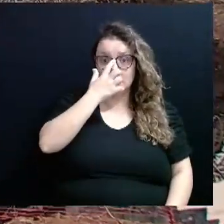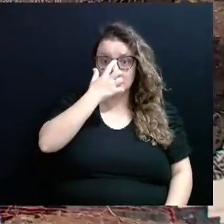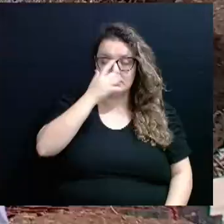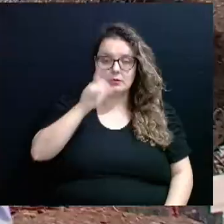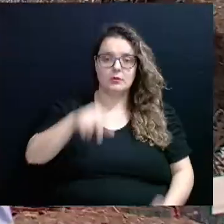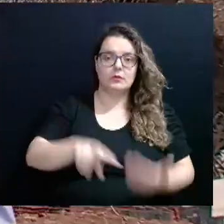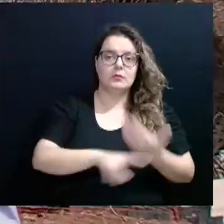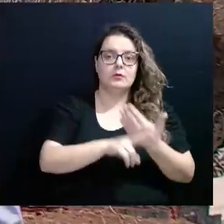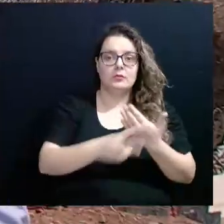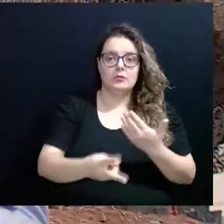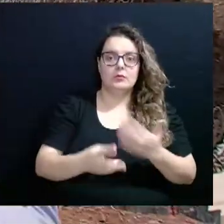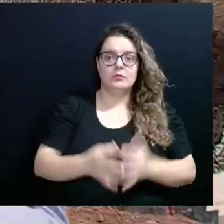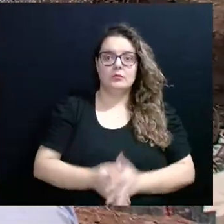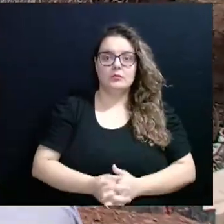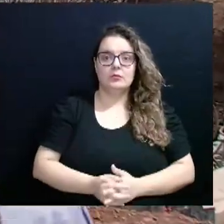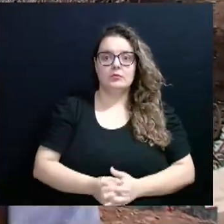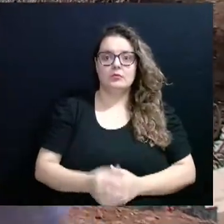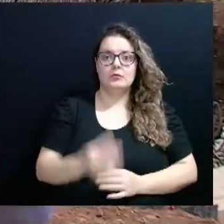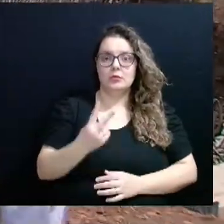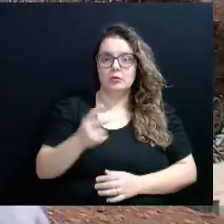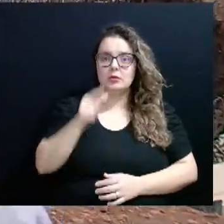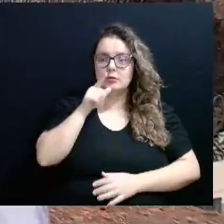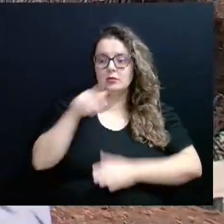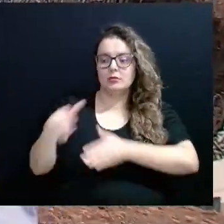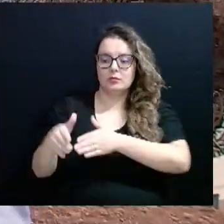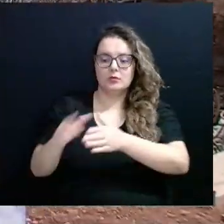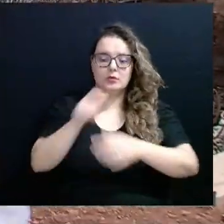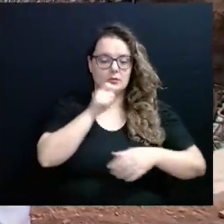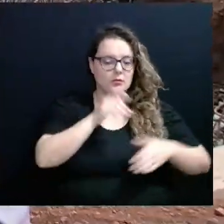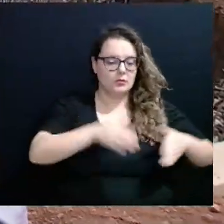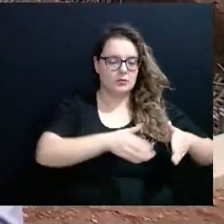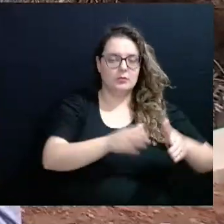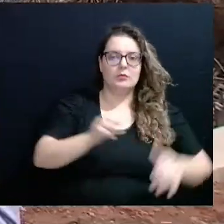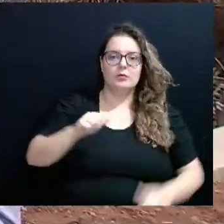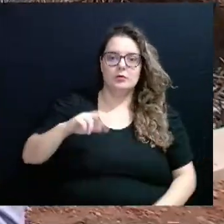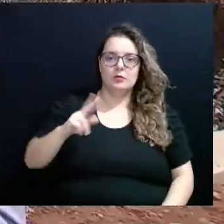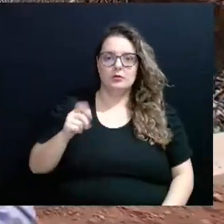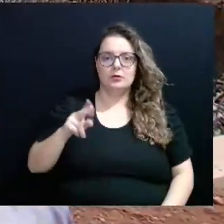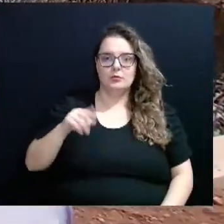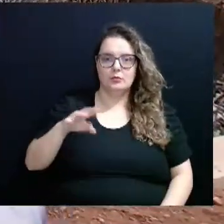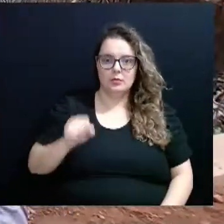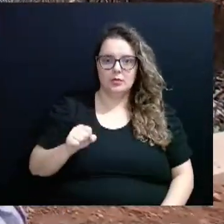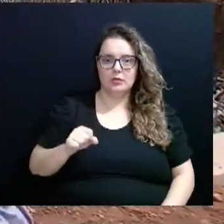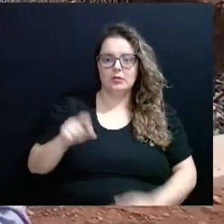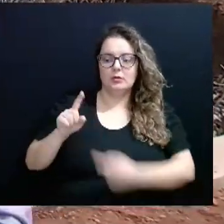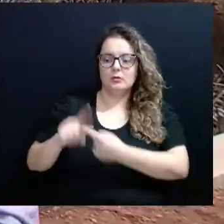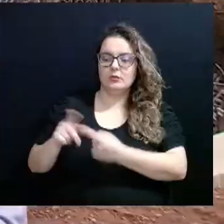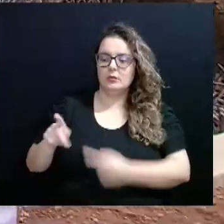2 rios que formam o Anhumas. Um é chamado de Proença,